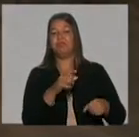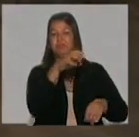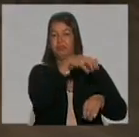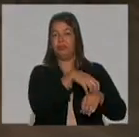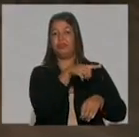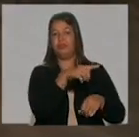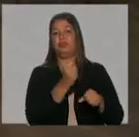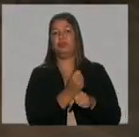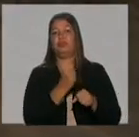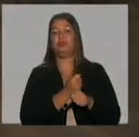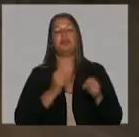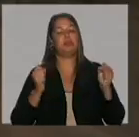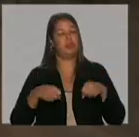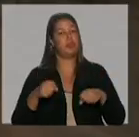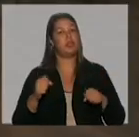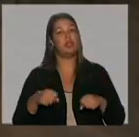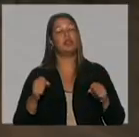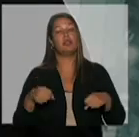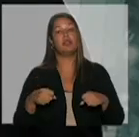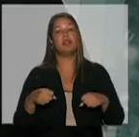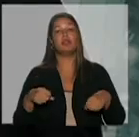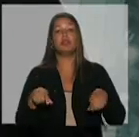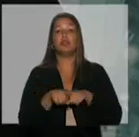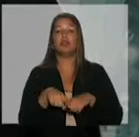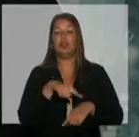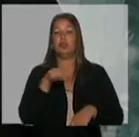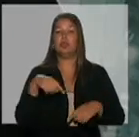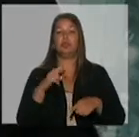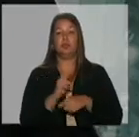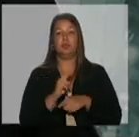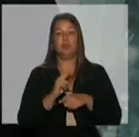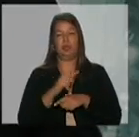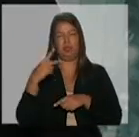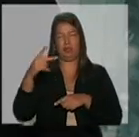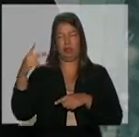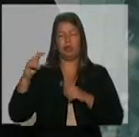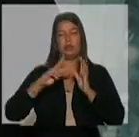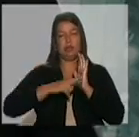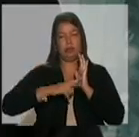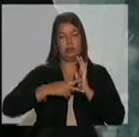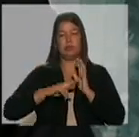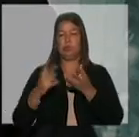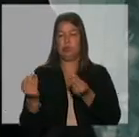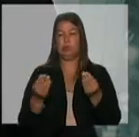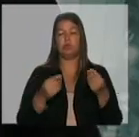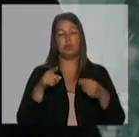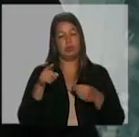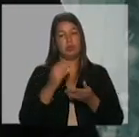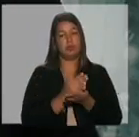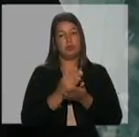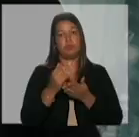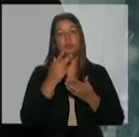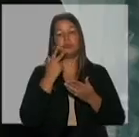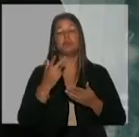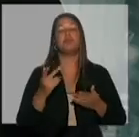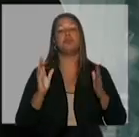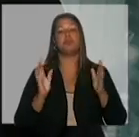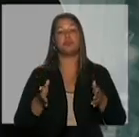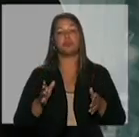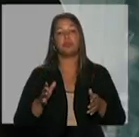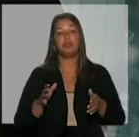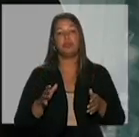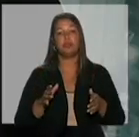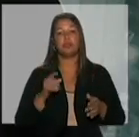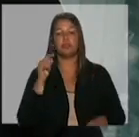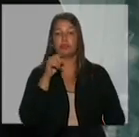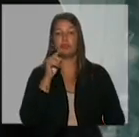obra dessa unidade. Sim. E há uma expectativa, pelo que a gente ouve aí dos sindicatos, né, como você colocou também no início, que ela